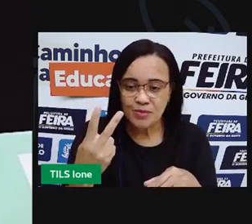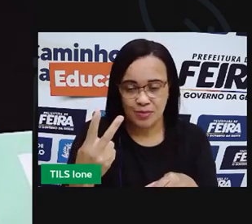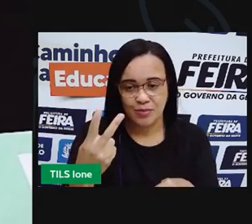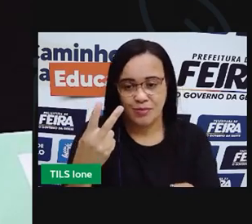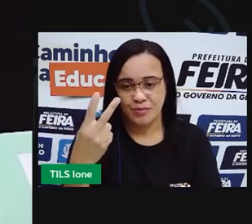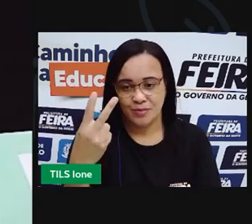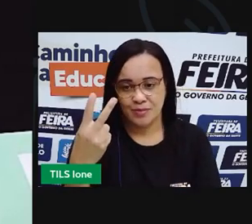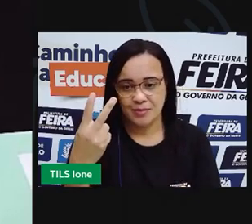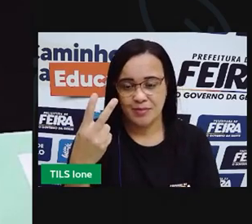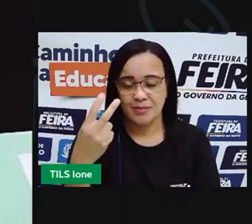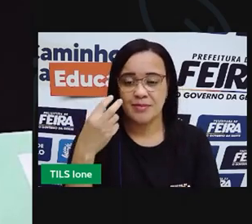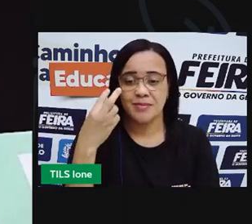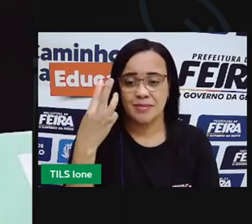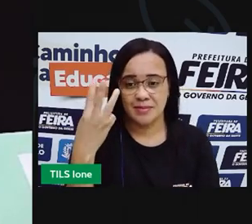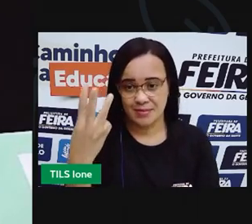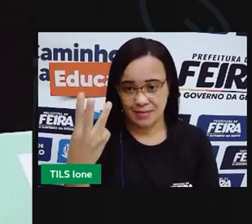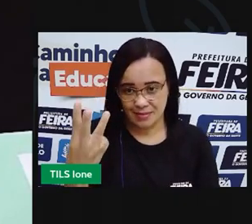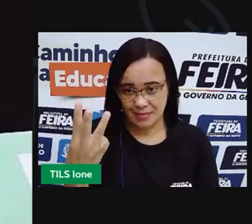duas,